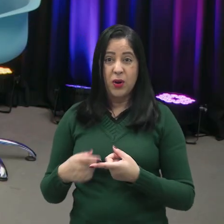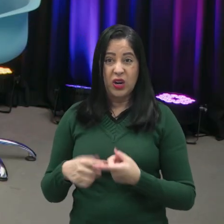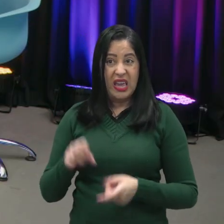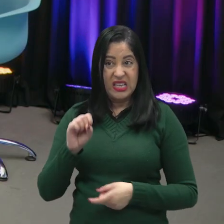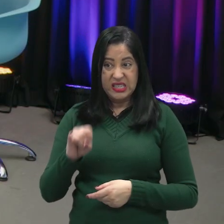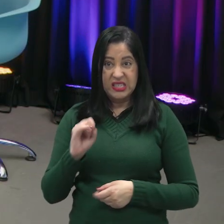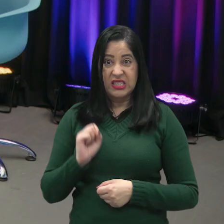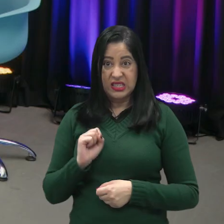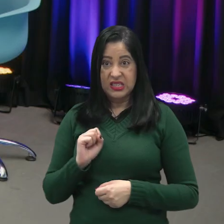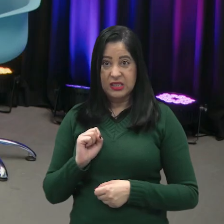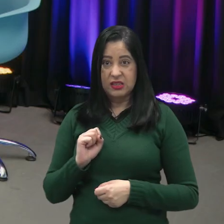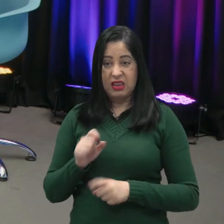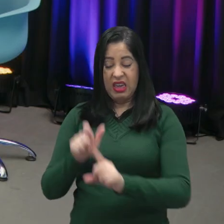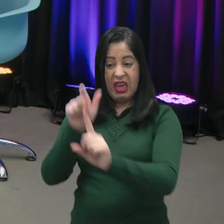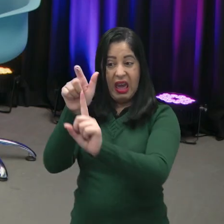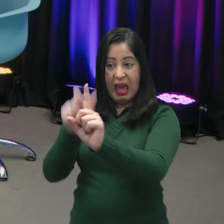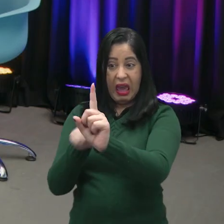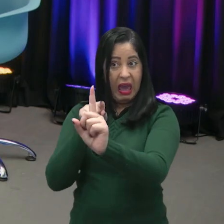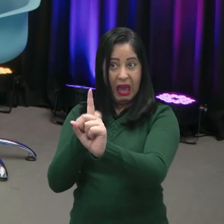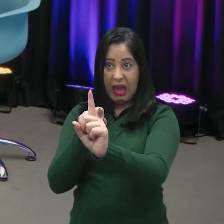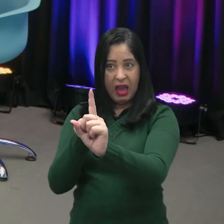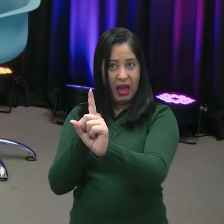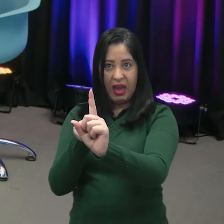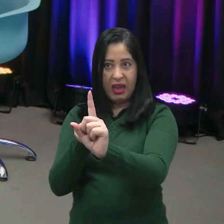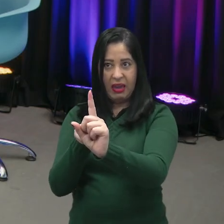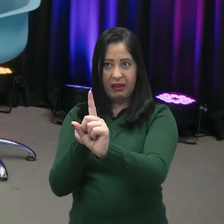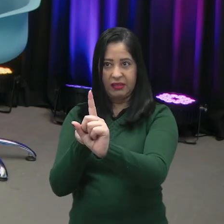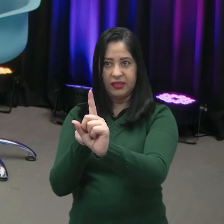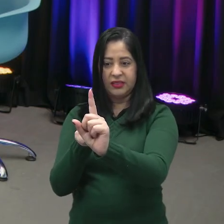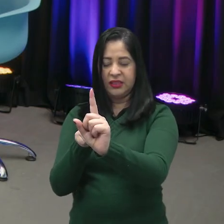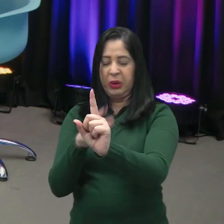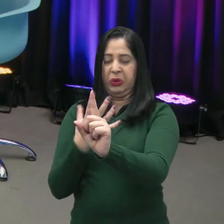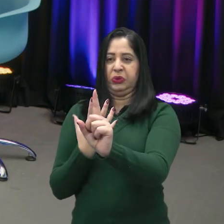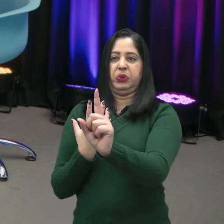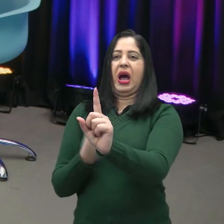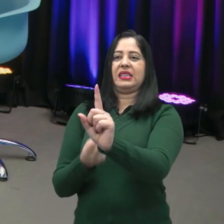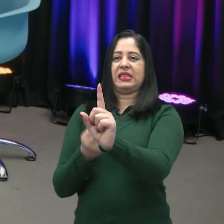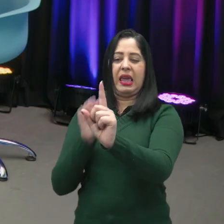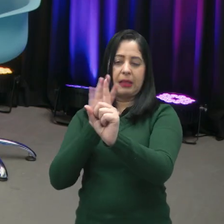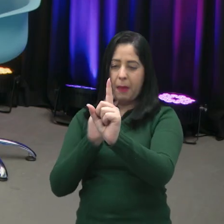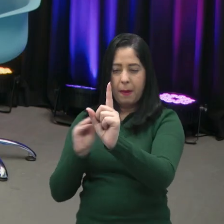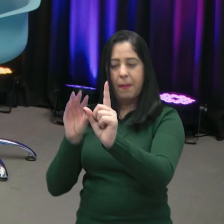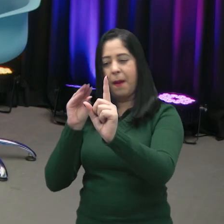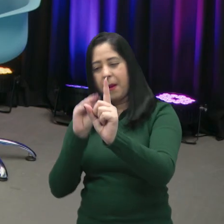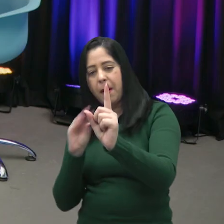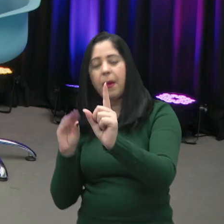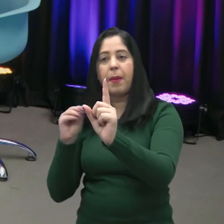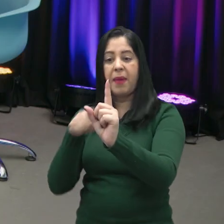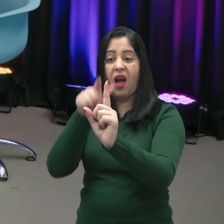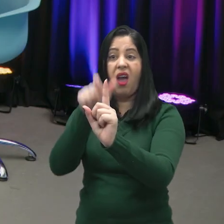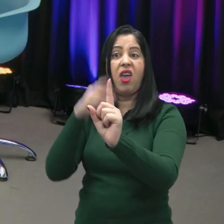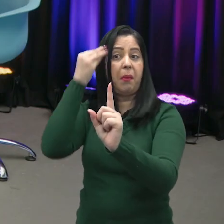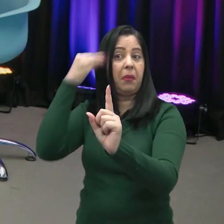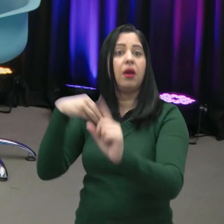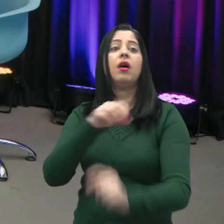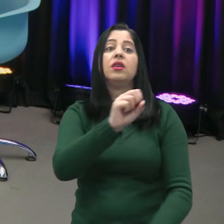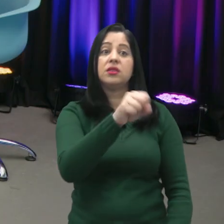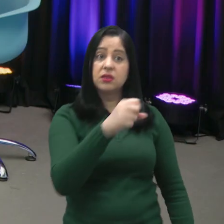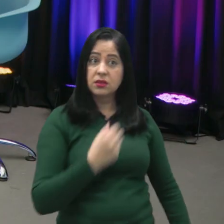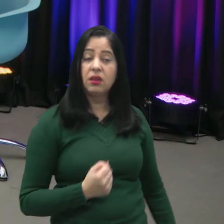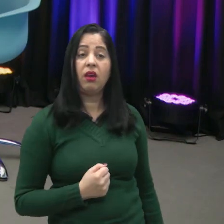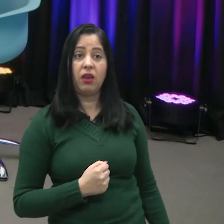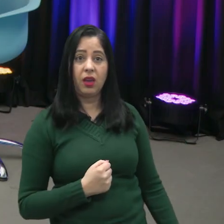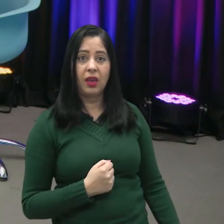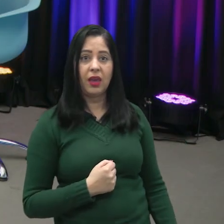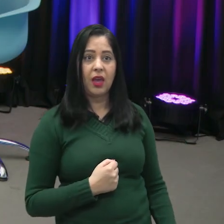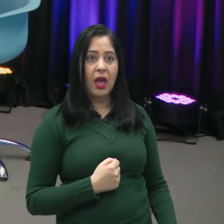ali na hora ele não se tornasse aberto, né? Para essa condução, ele realmente ia abandonar ele queria tudo. desistir. E na